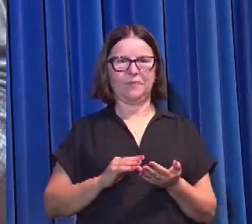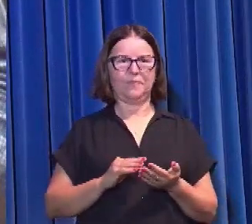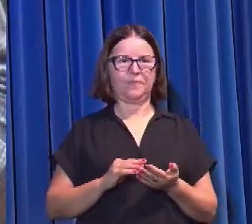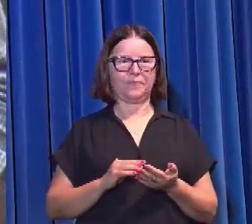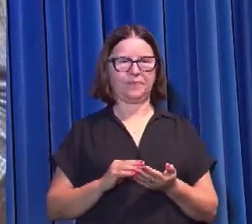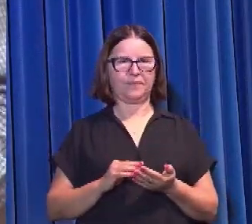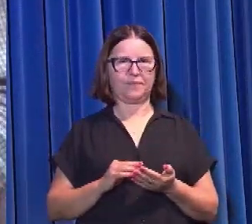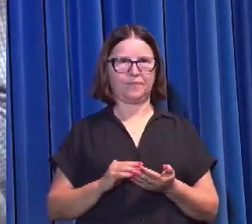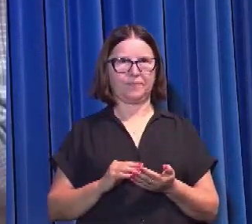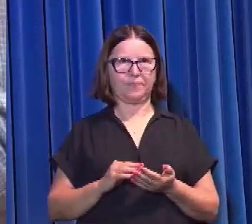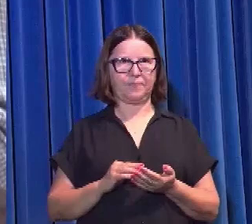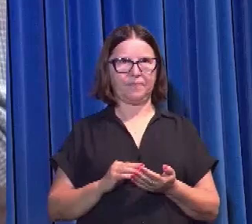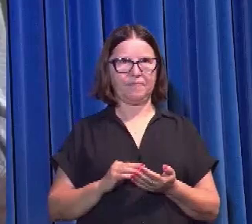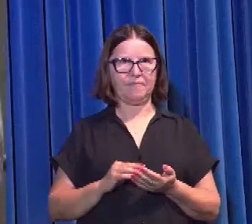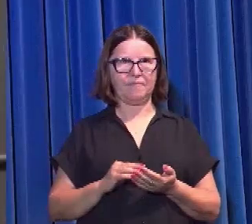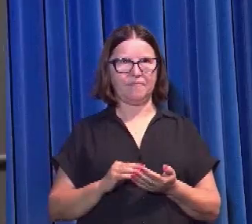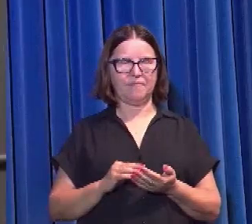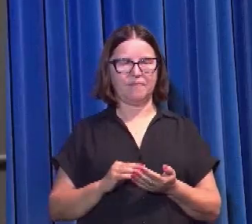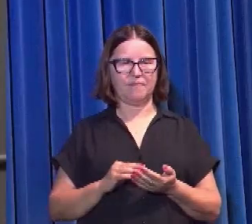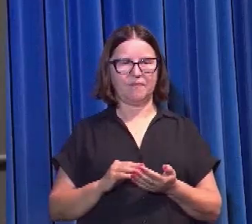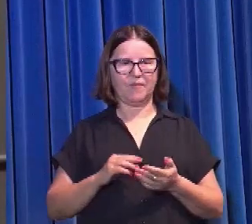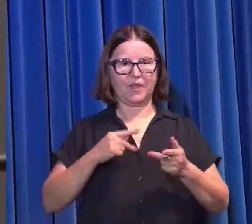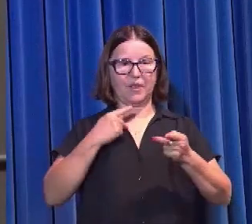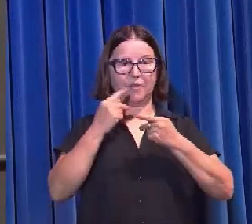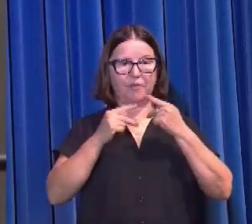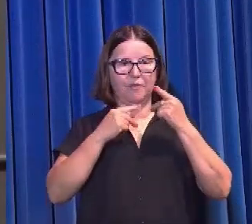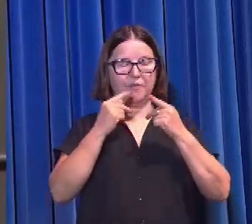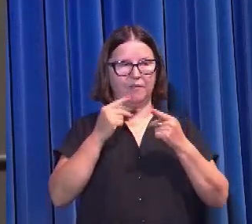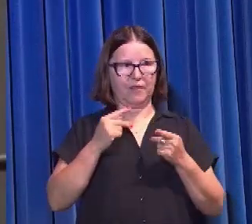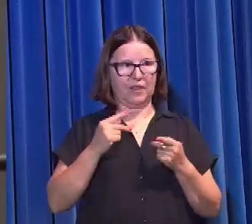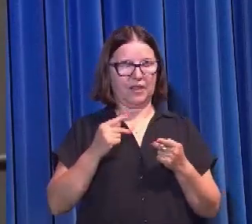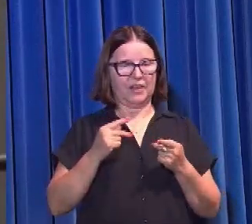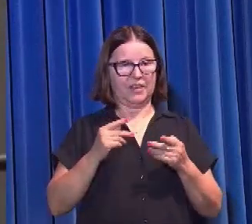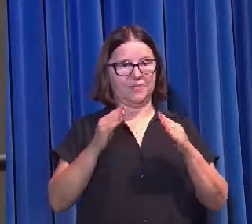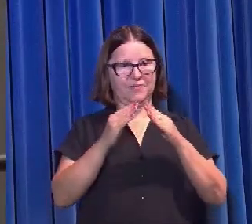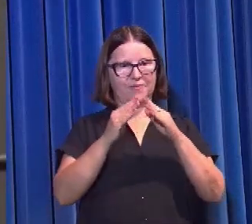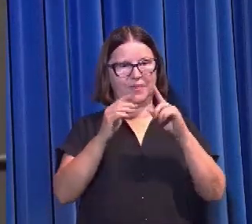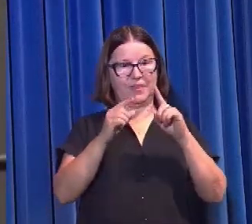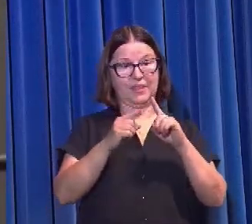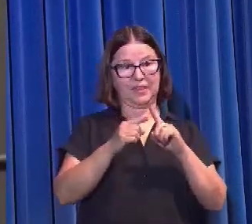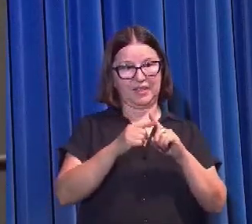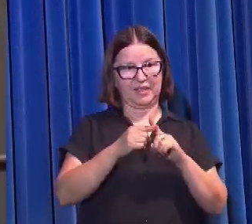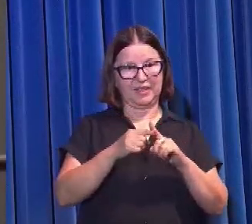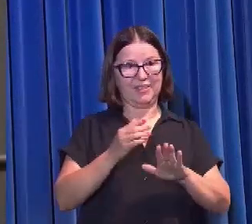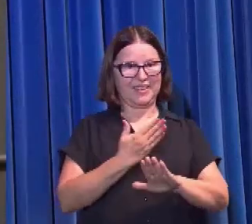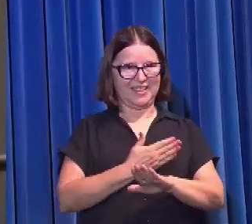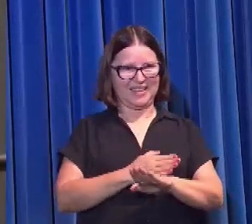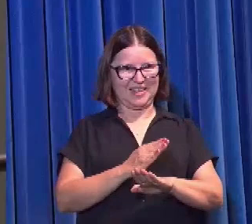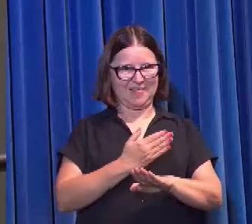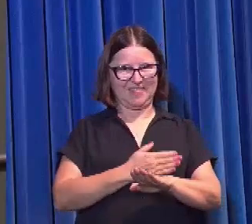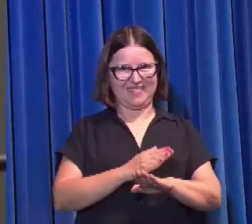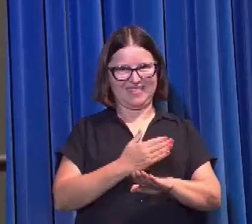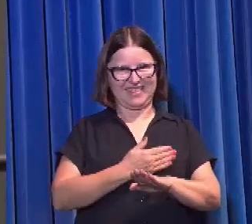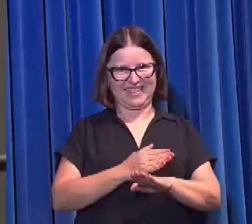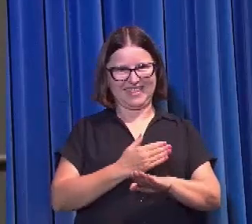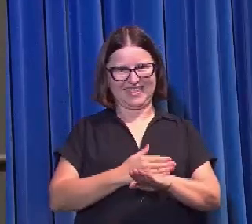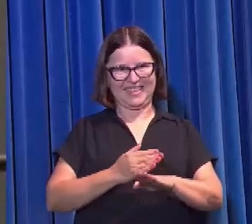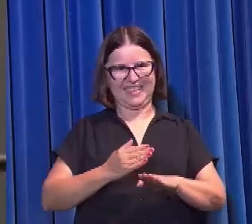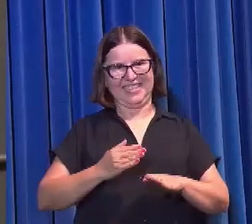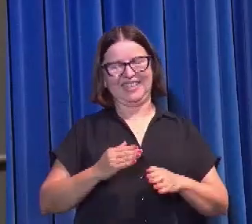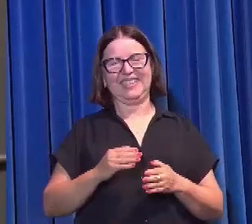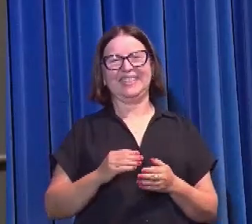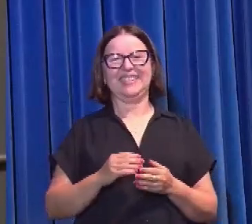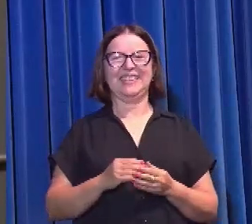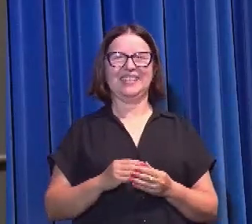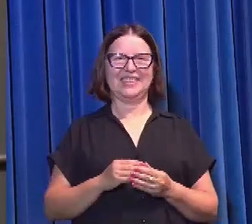ele fala sobre o funcionamento da igreja na prática, a vida prática da